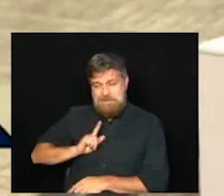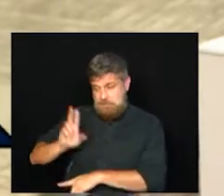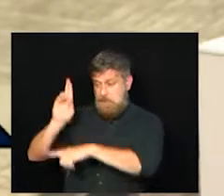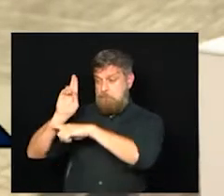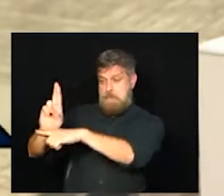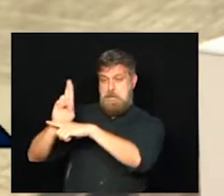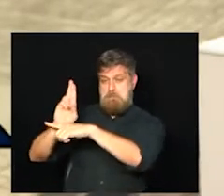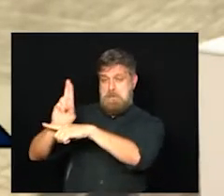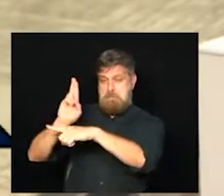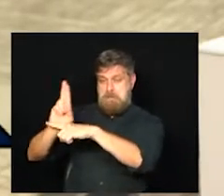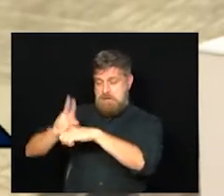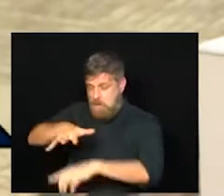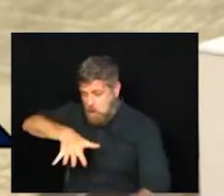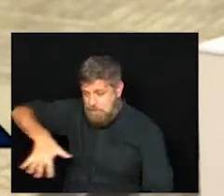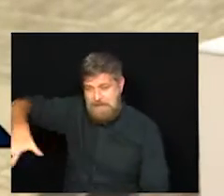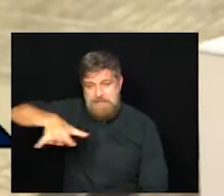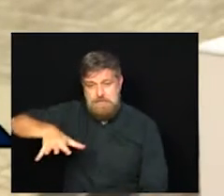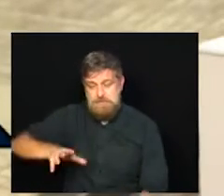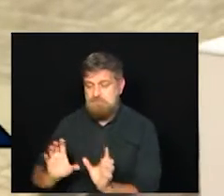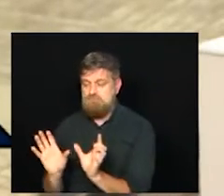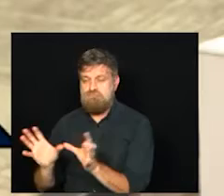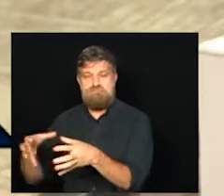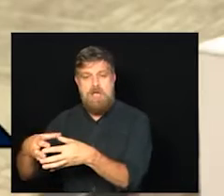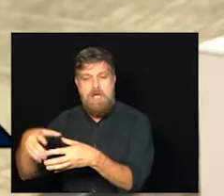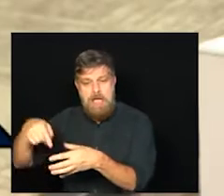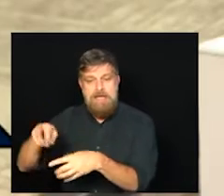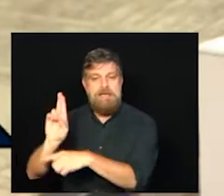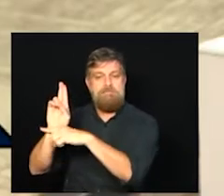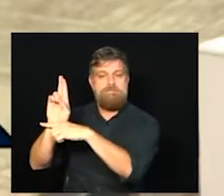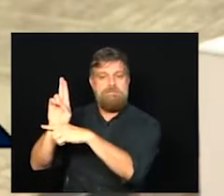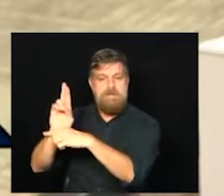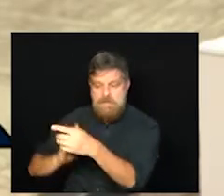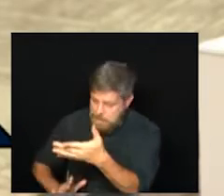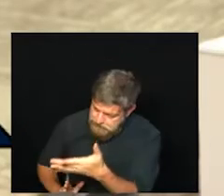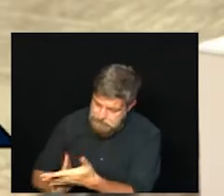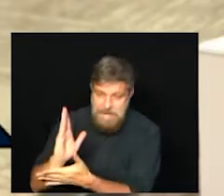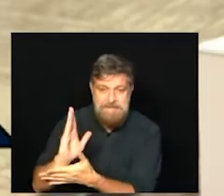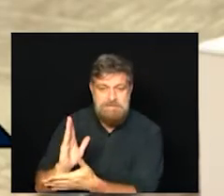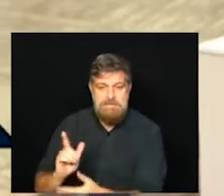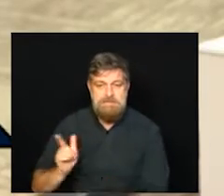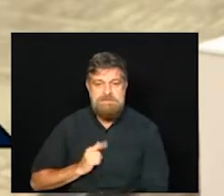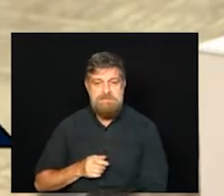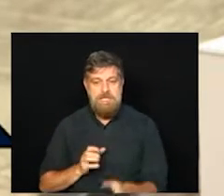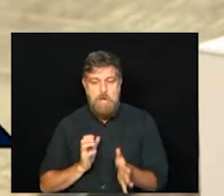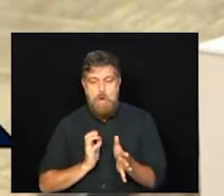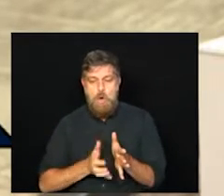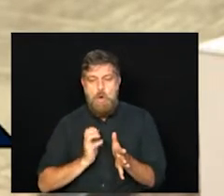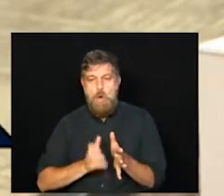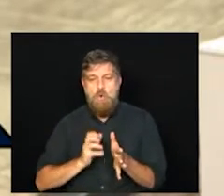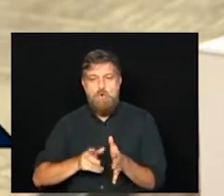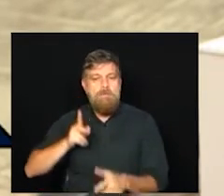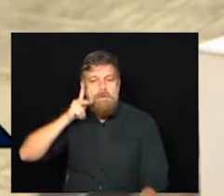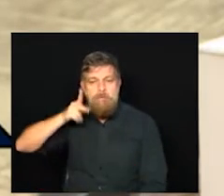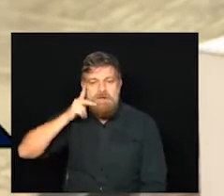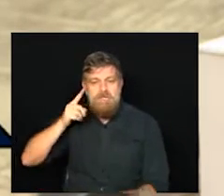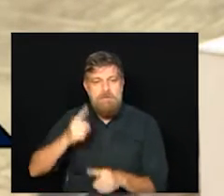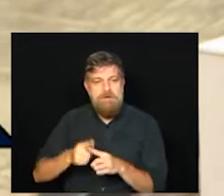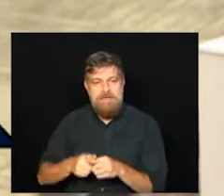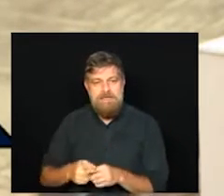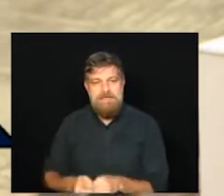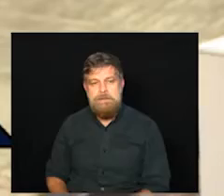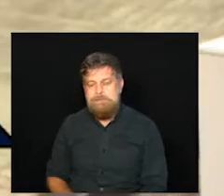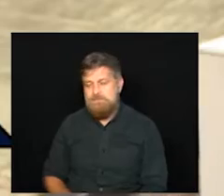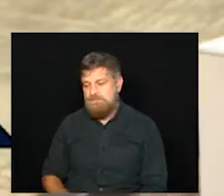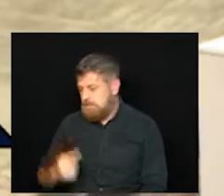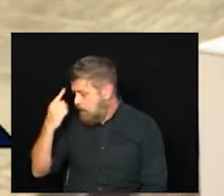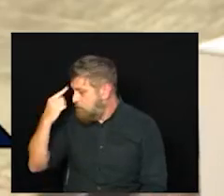representação maior numa região ou num distrito, é ele que vai ganhar, mesmo que o partido, porque o voto fica